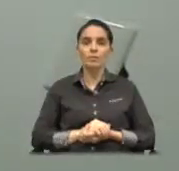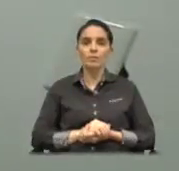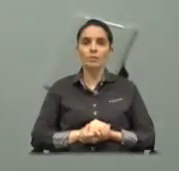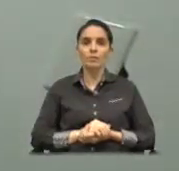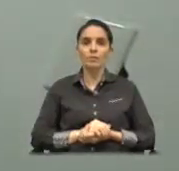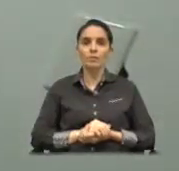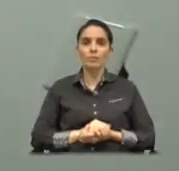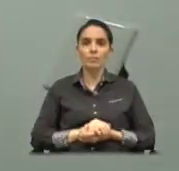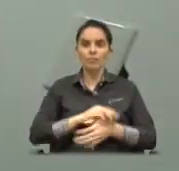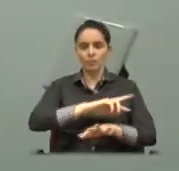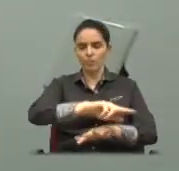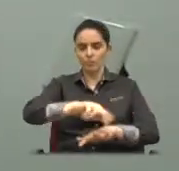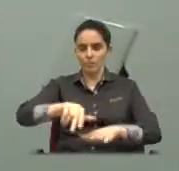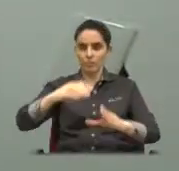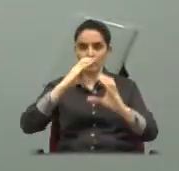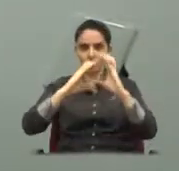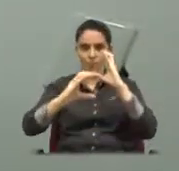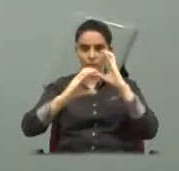comunicação.